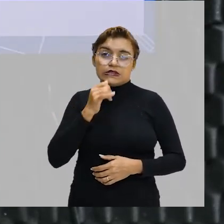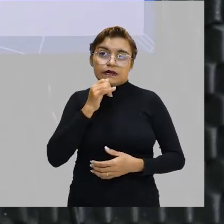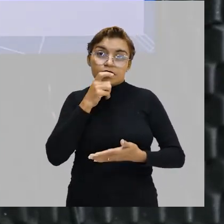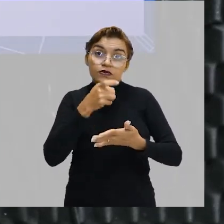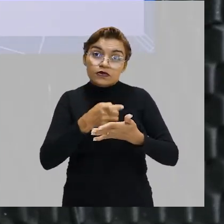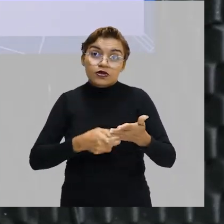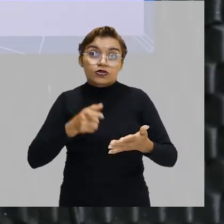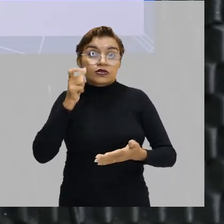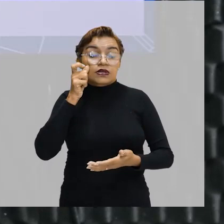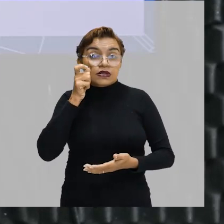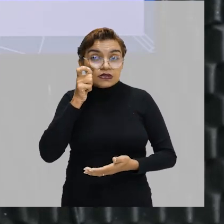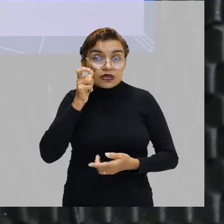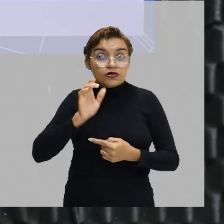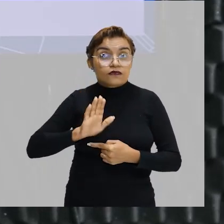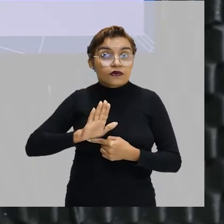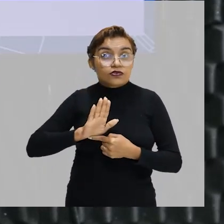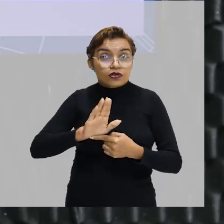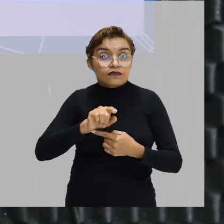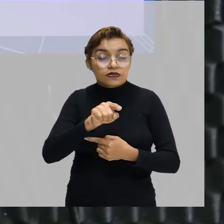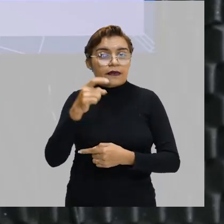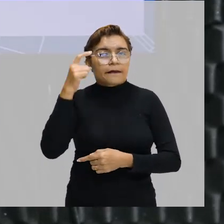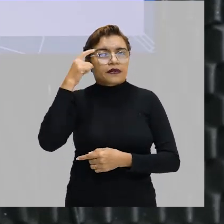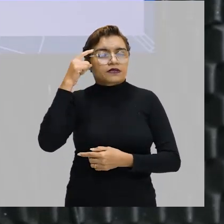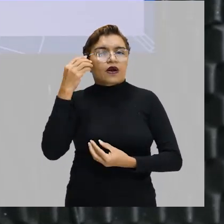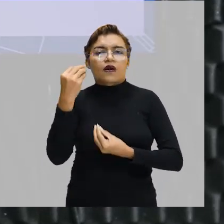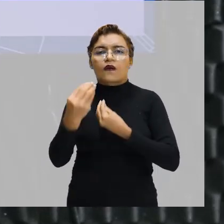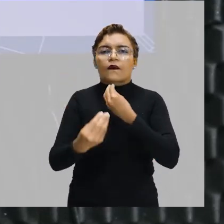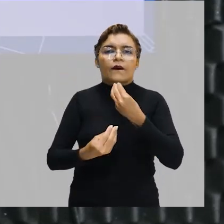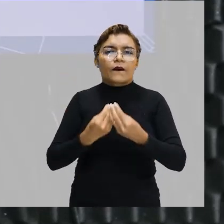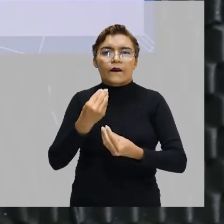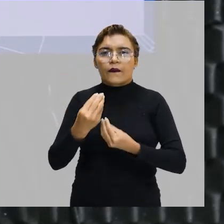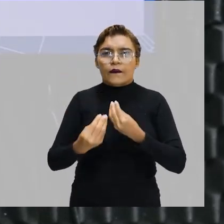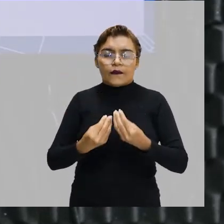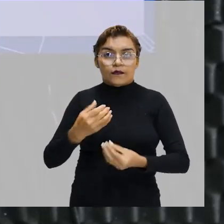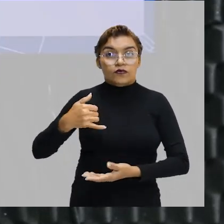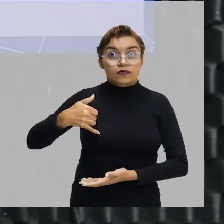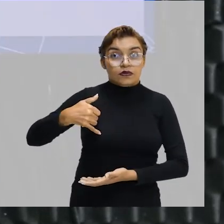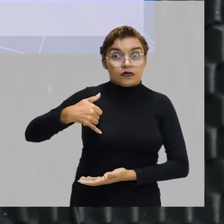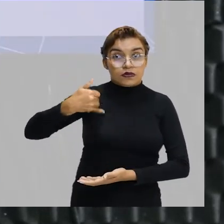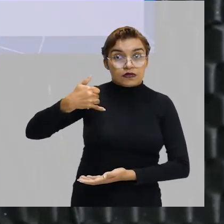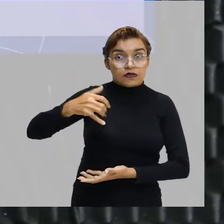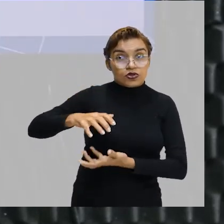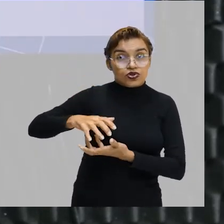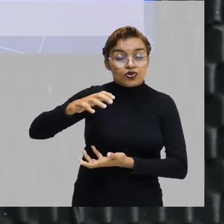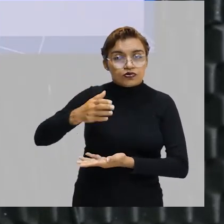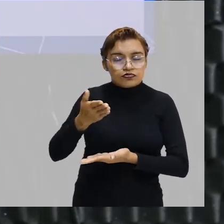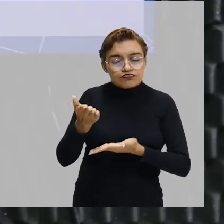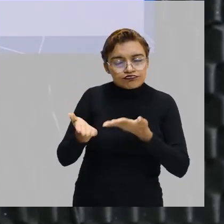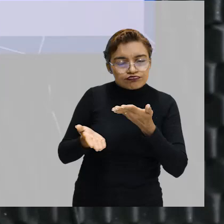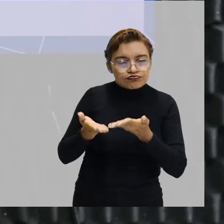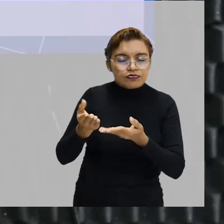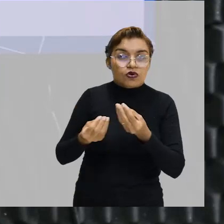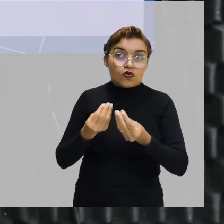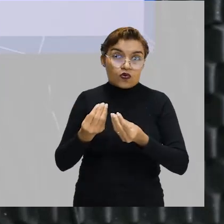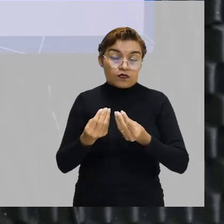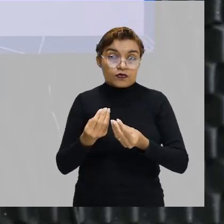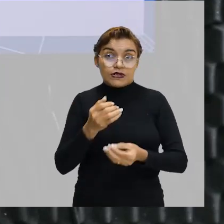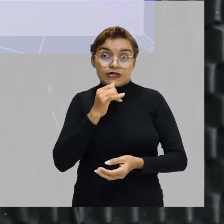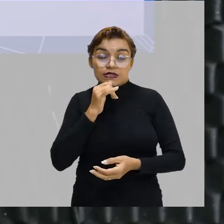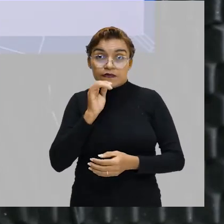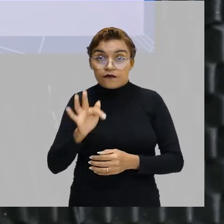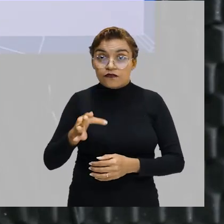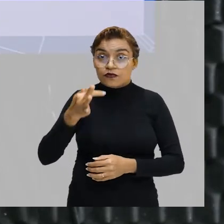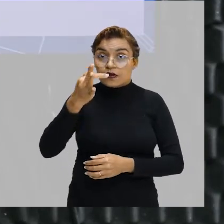levar você a pensar como deveremos tratar os idosos daqui a algum tempo. O Brasil será um país de